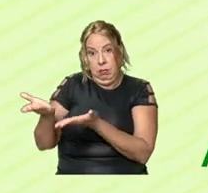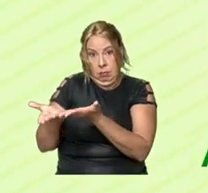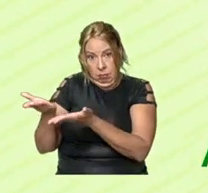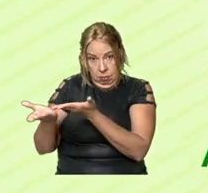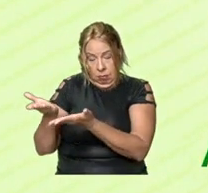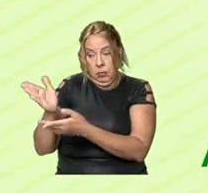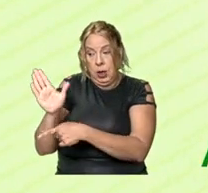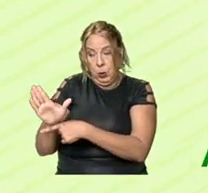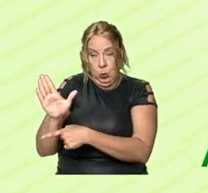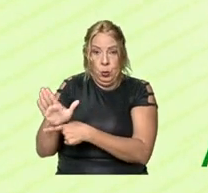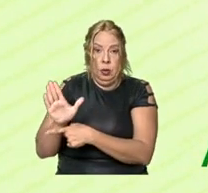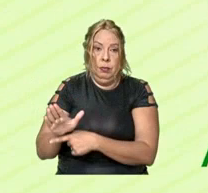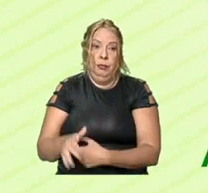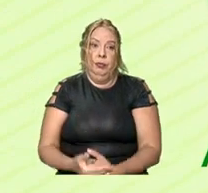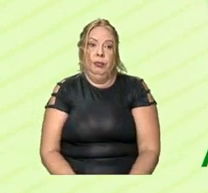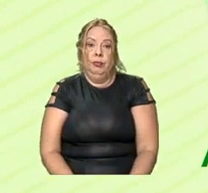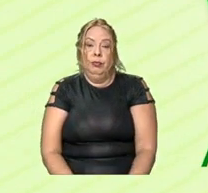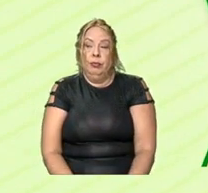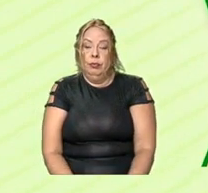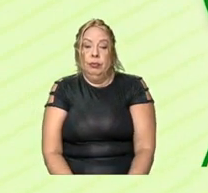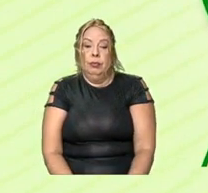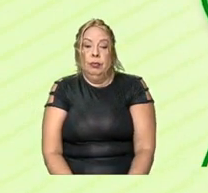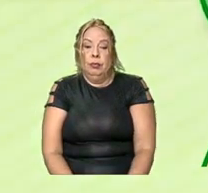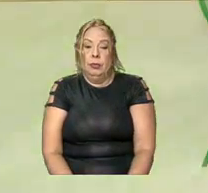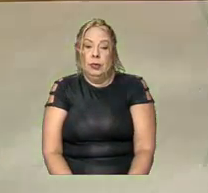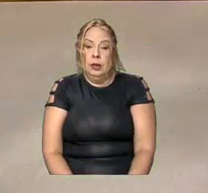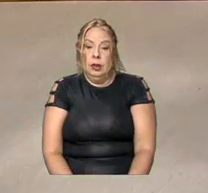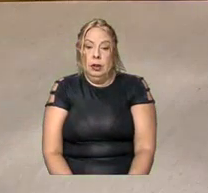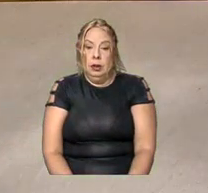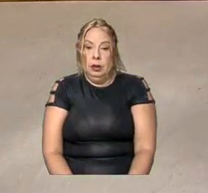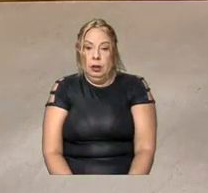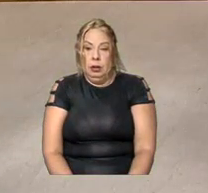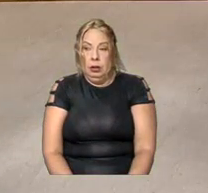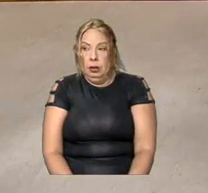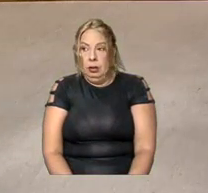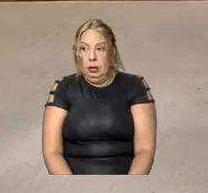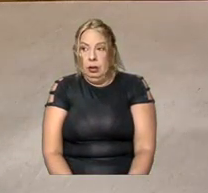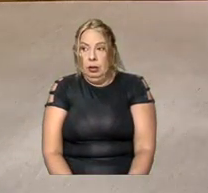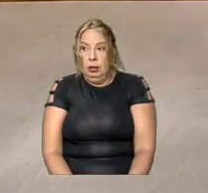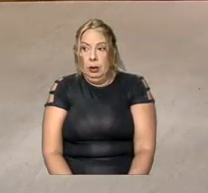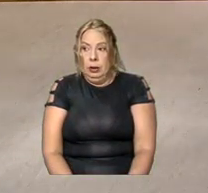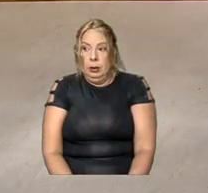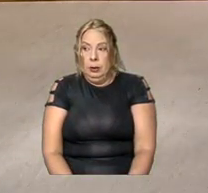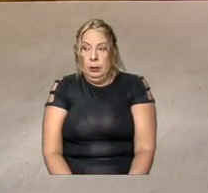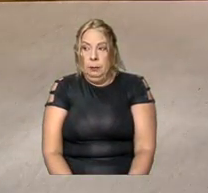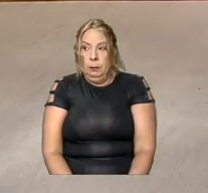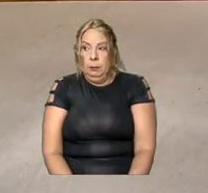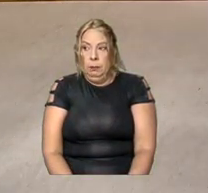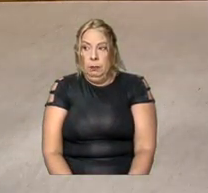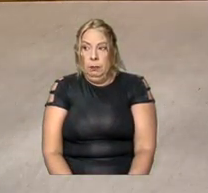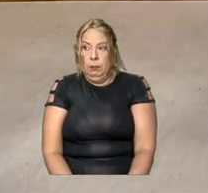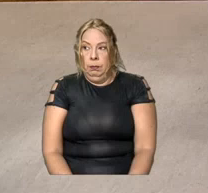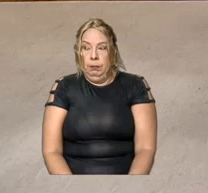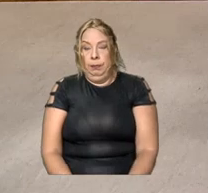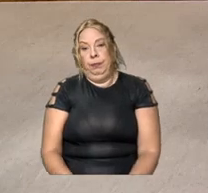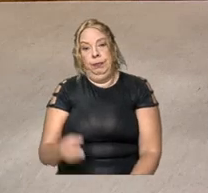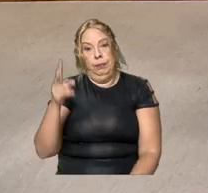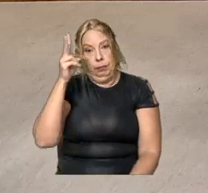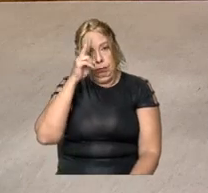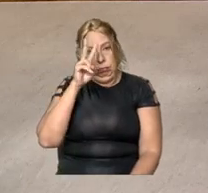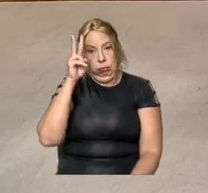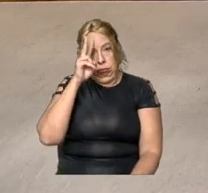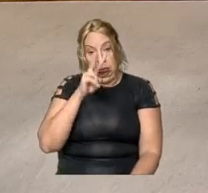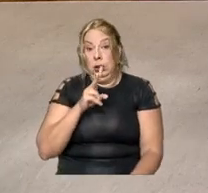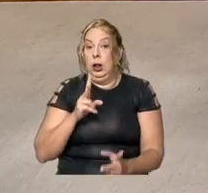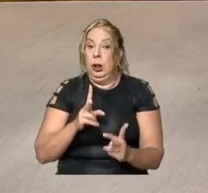e a realizar sonhos. Que isso, olha, sua história pode ser como